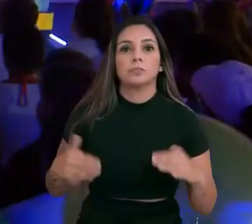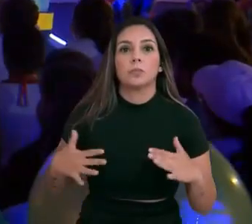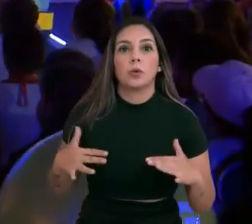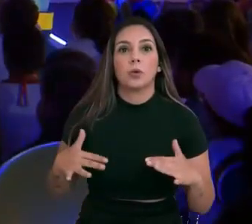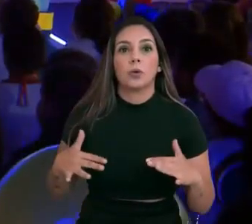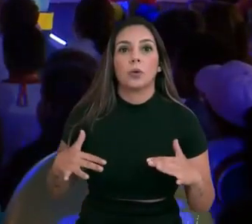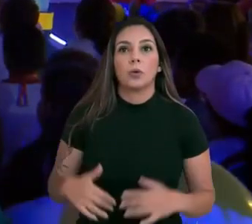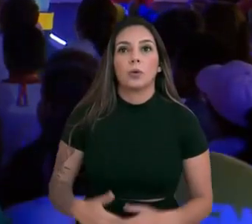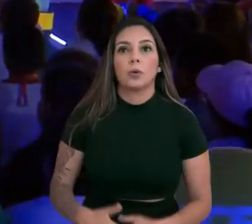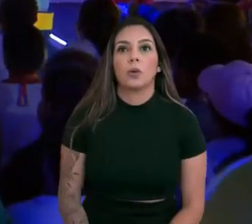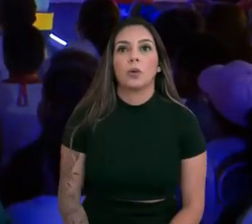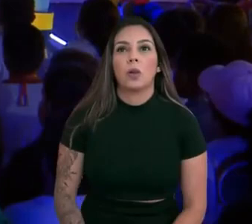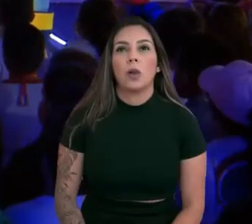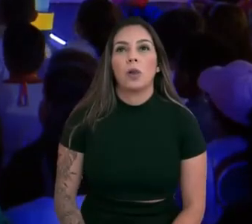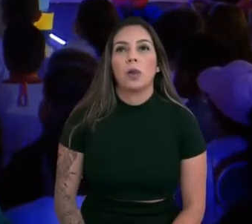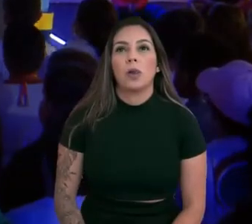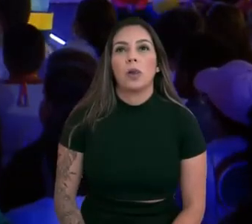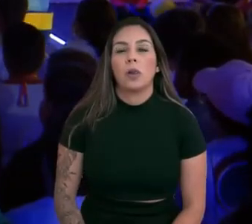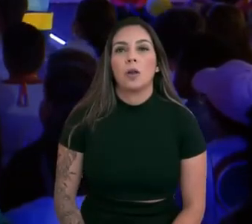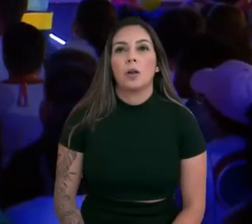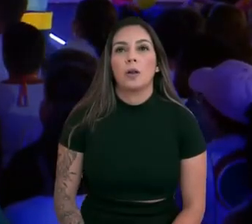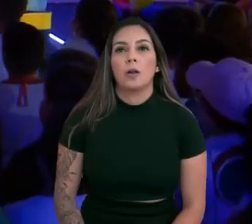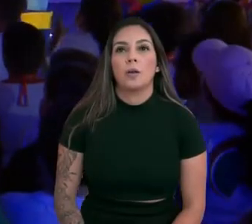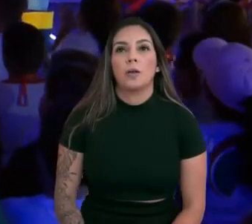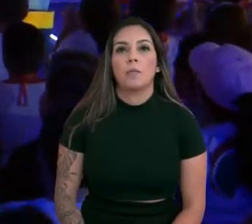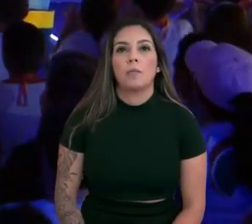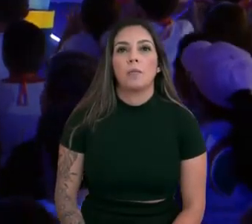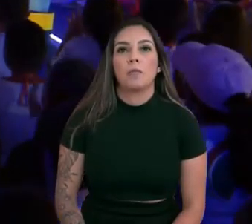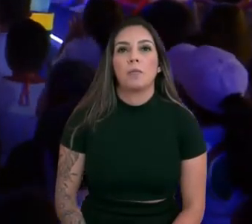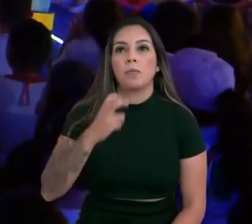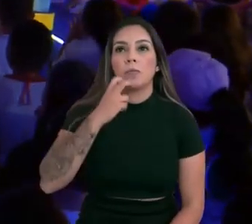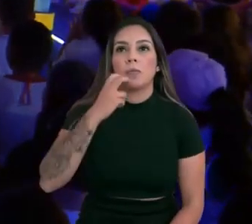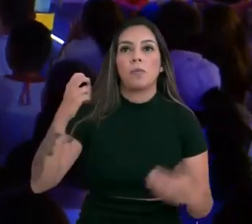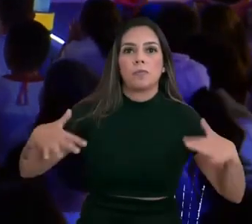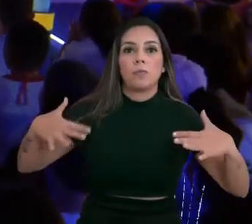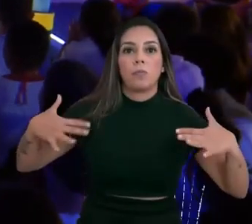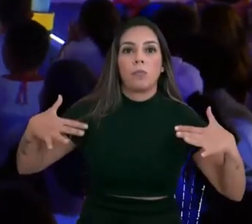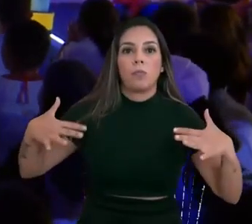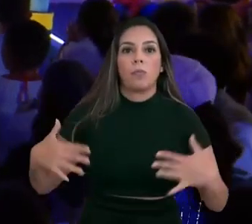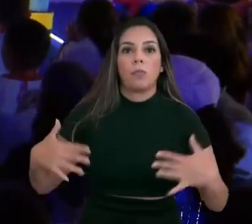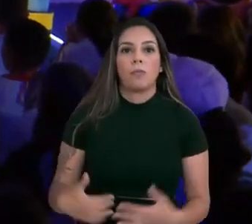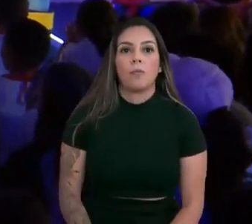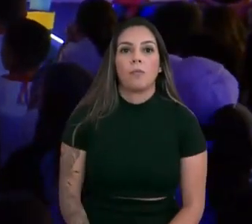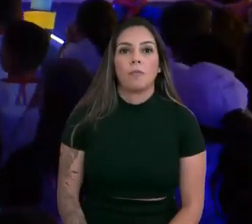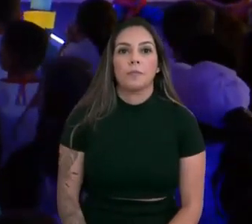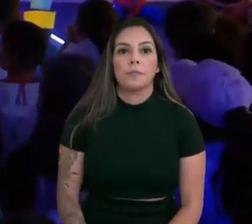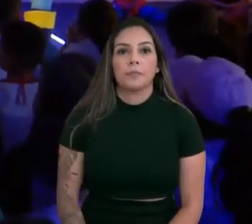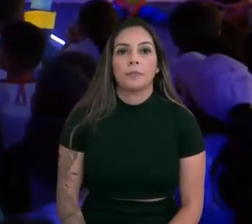Socorro! Como é que a gente vai gritar?